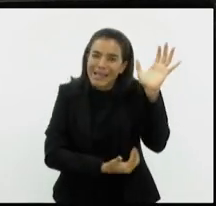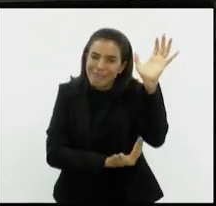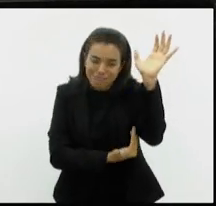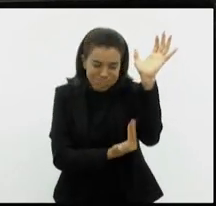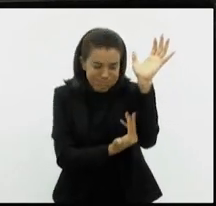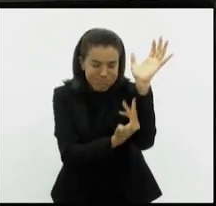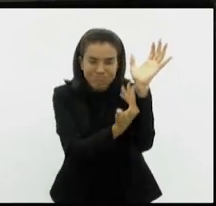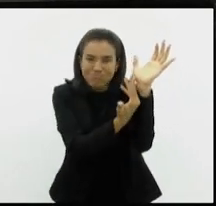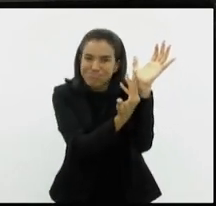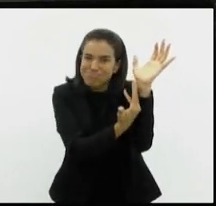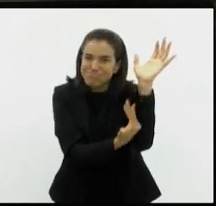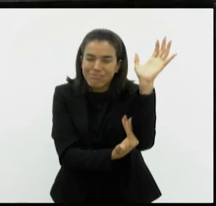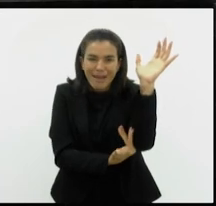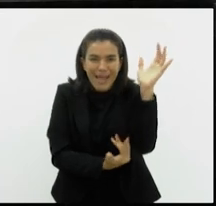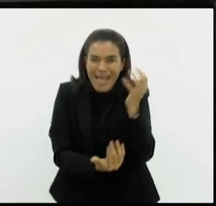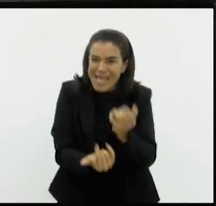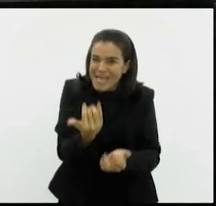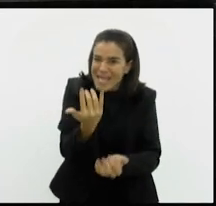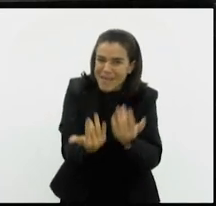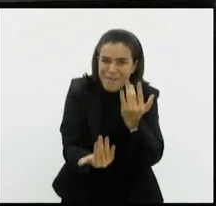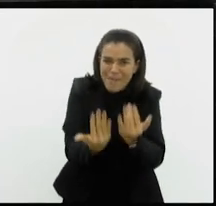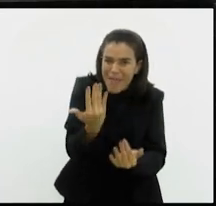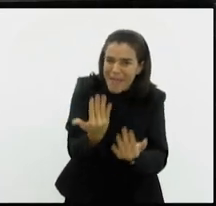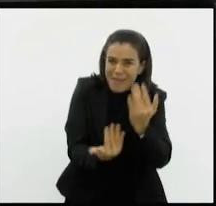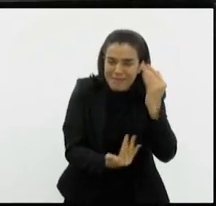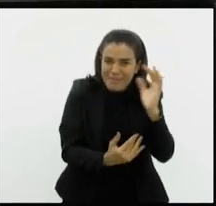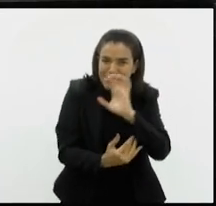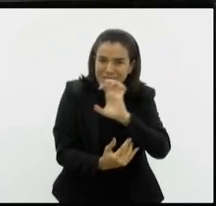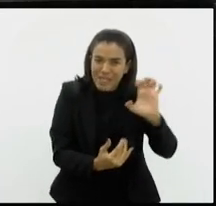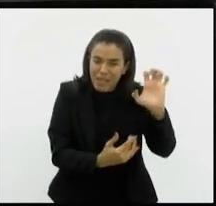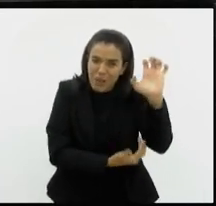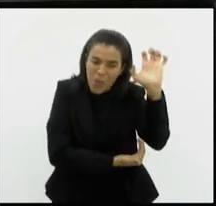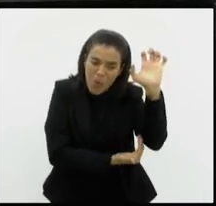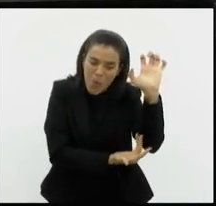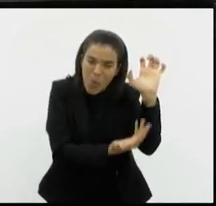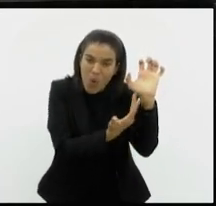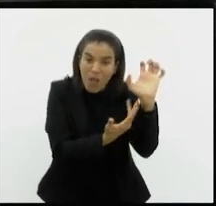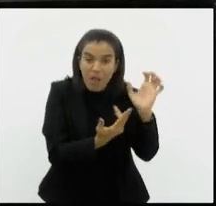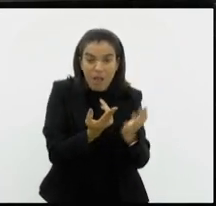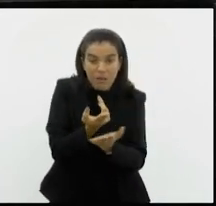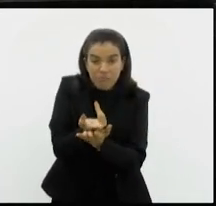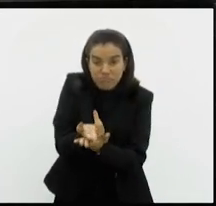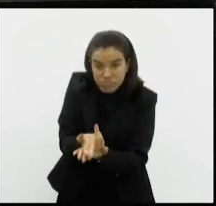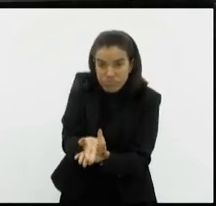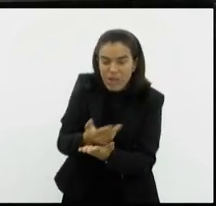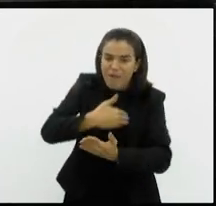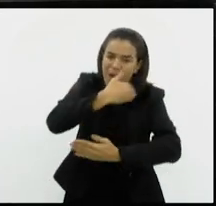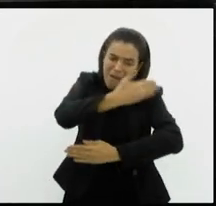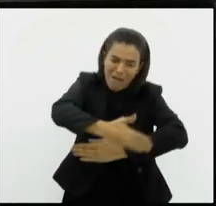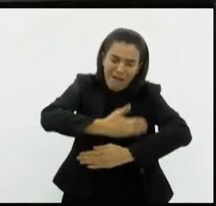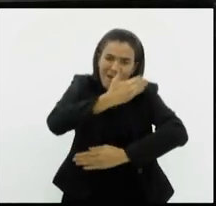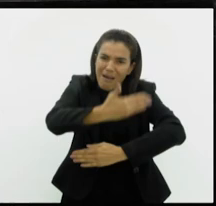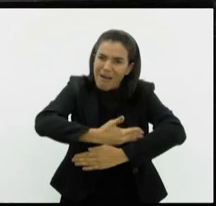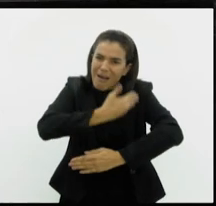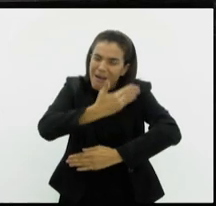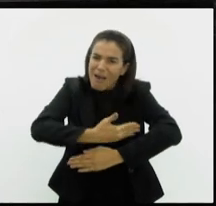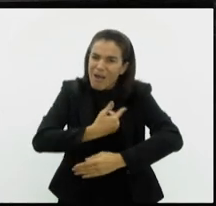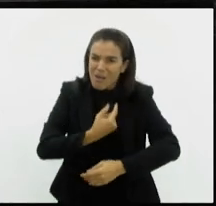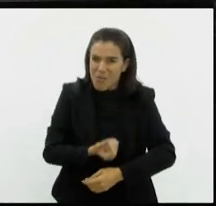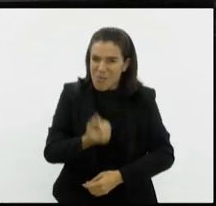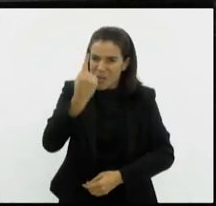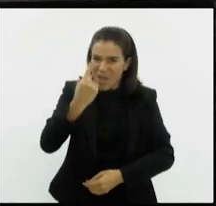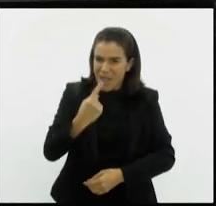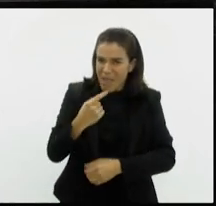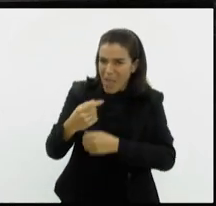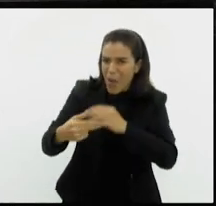queimado o braço inteiro em carne viva quando ele saiu da mesma operação tava tudo enfachado ué que que houve com o meu braço Eu operei